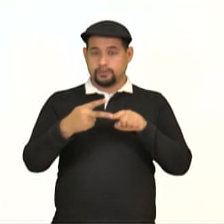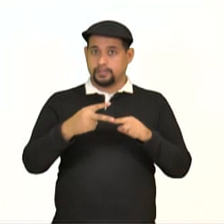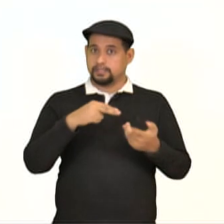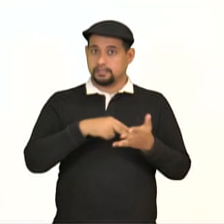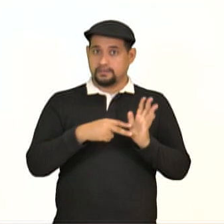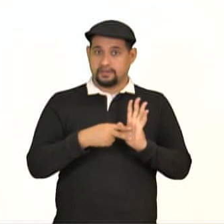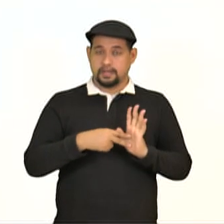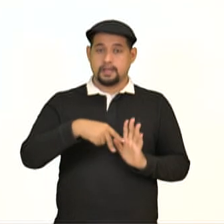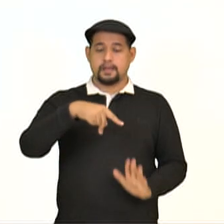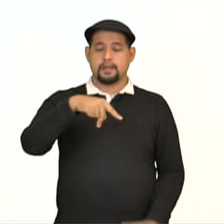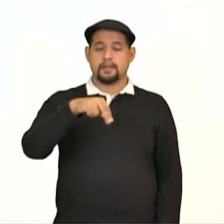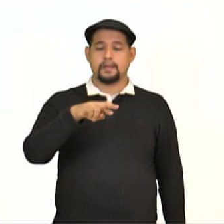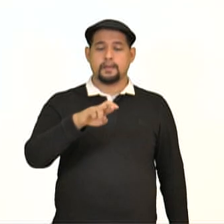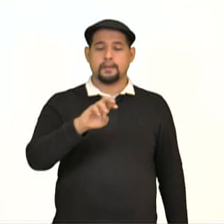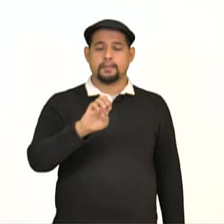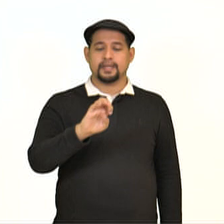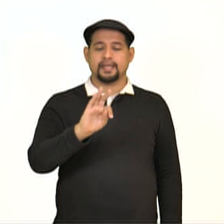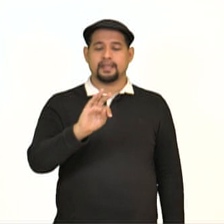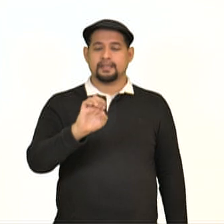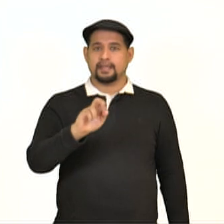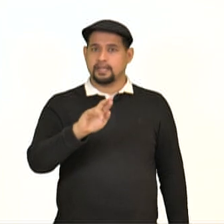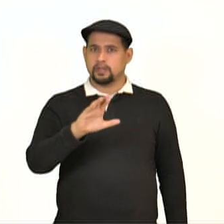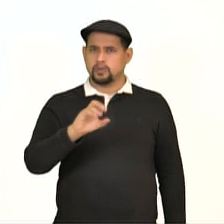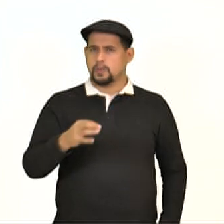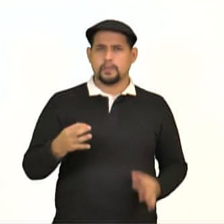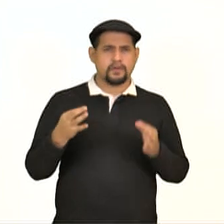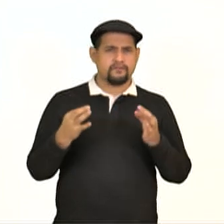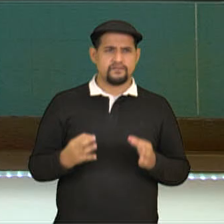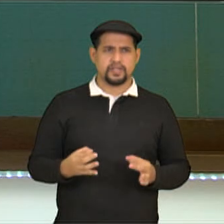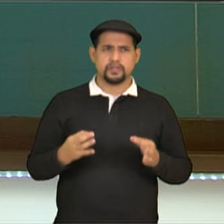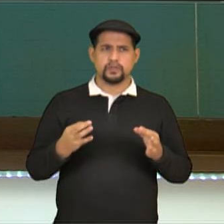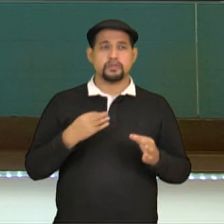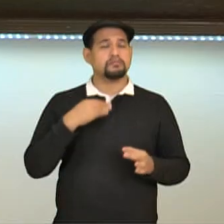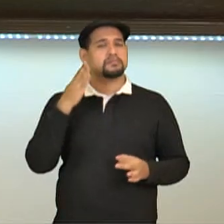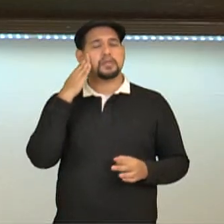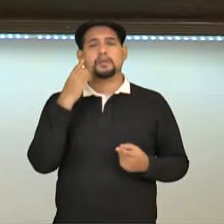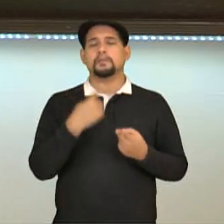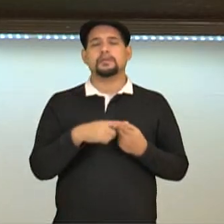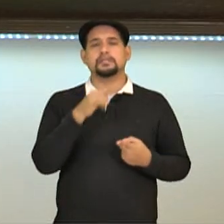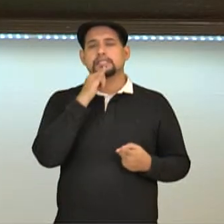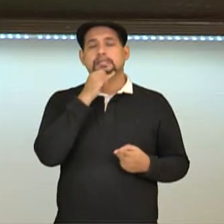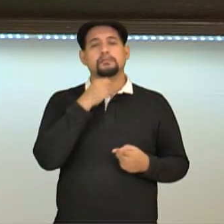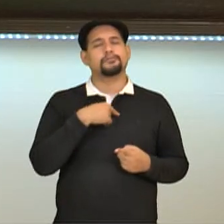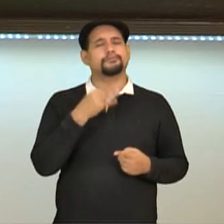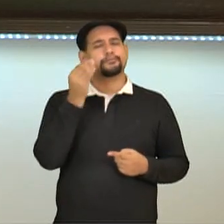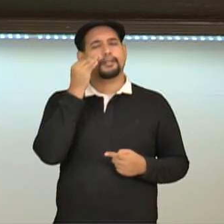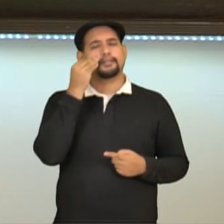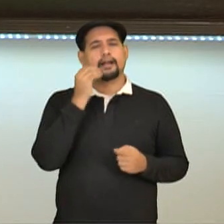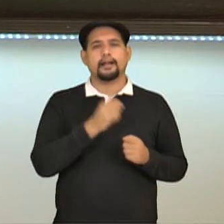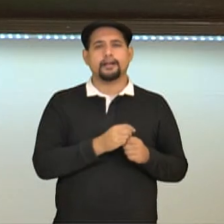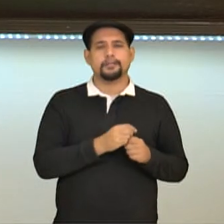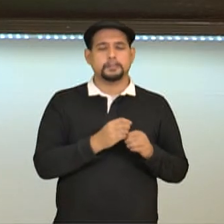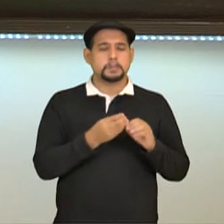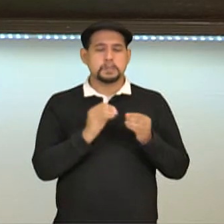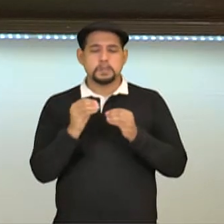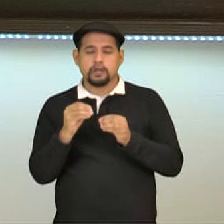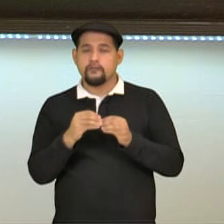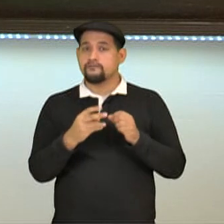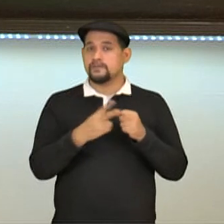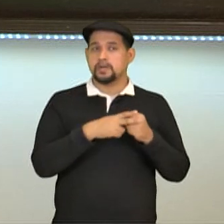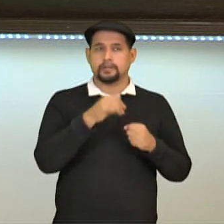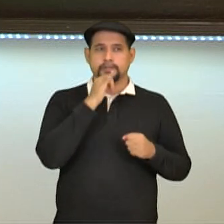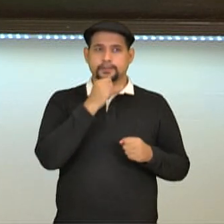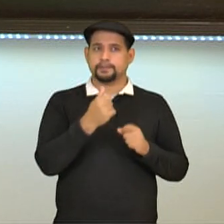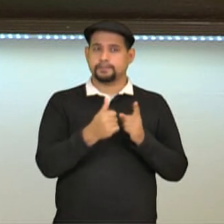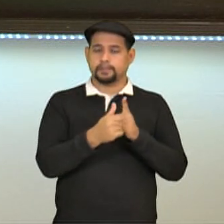pretérito perfeito, ficaram e começaram. Eu sei disso porque se eu tentar conjugar esse verbo, né, vamos começar ali pelo